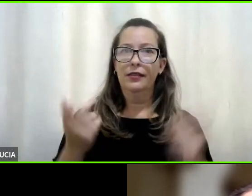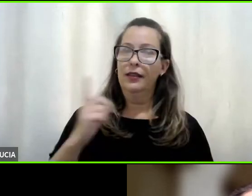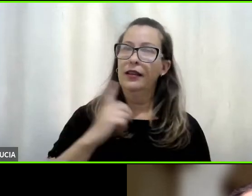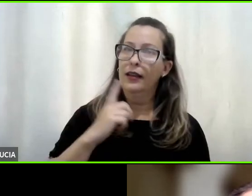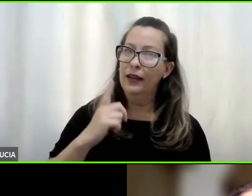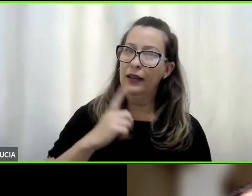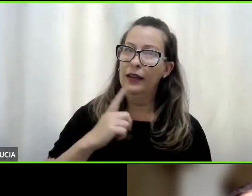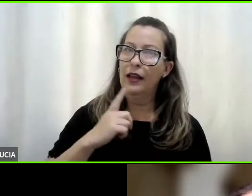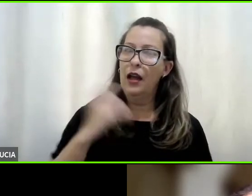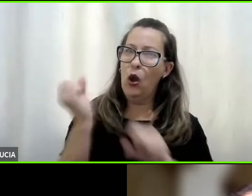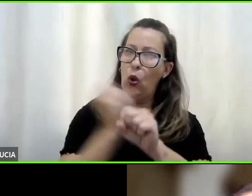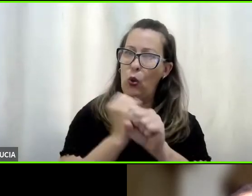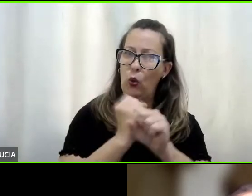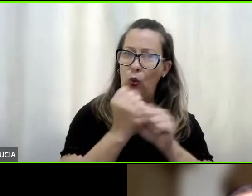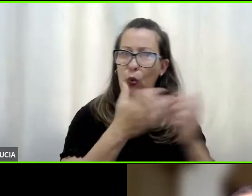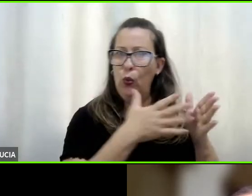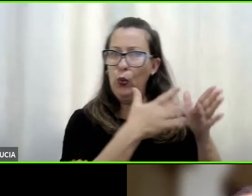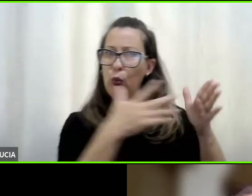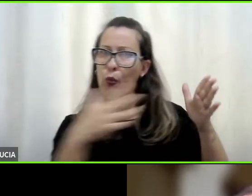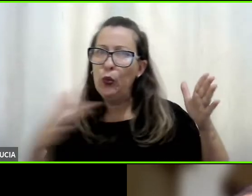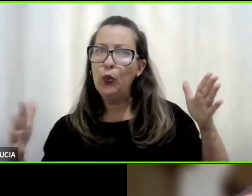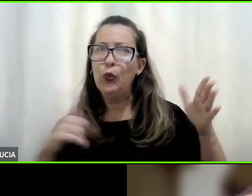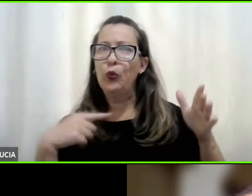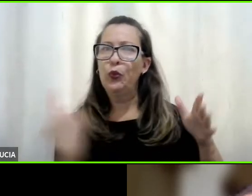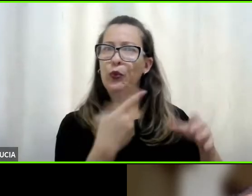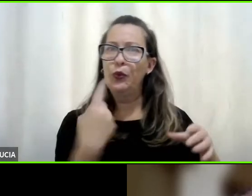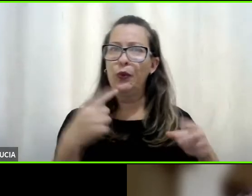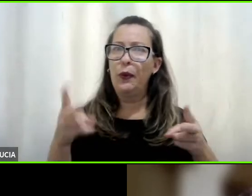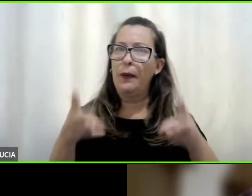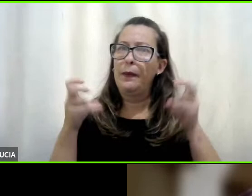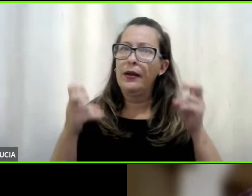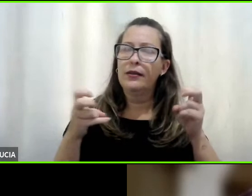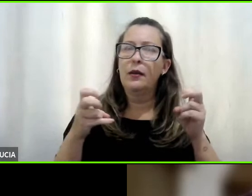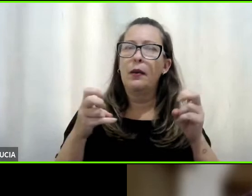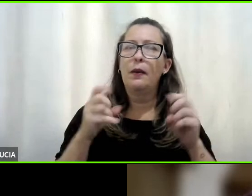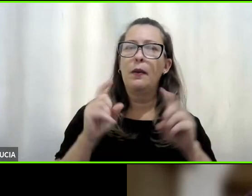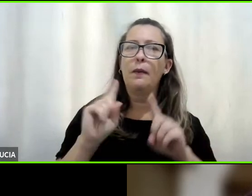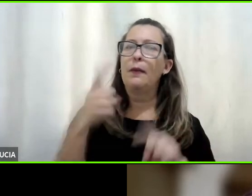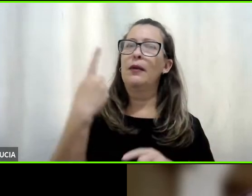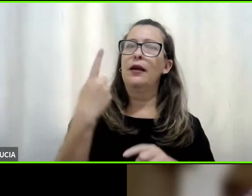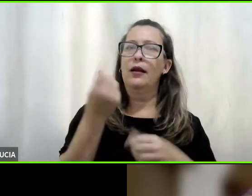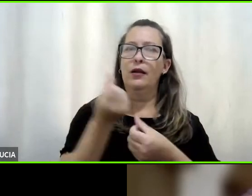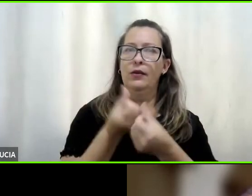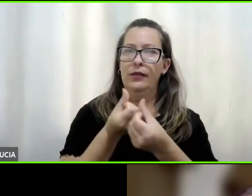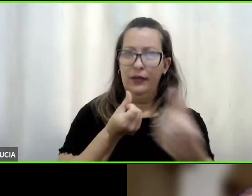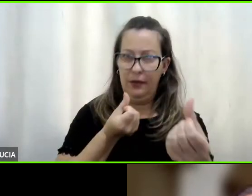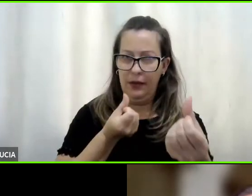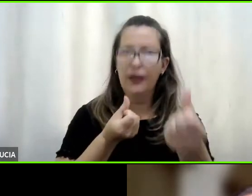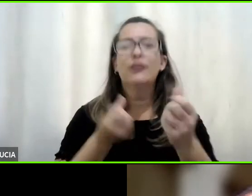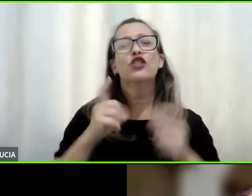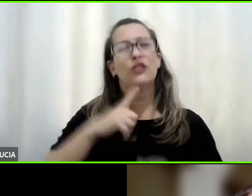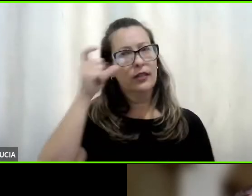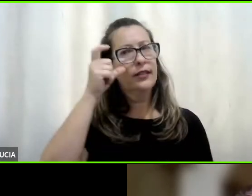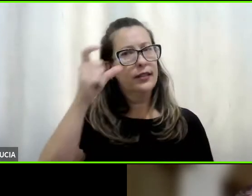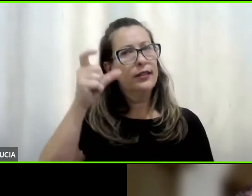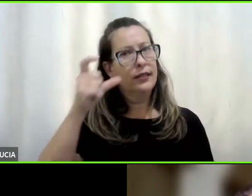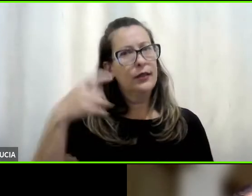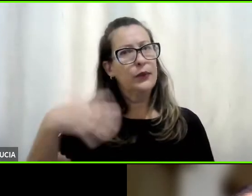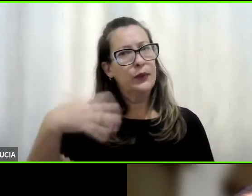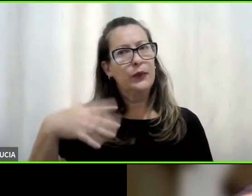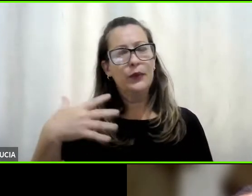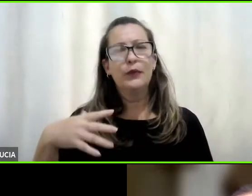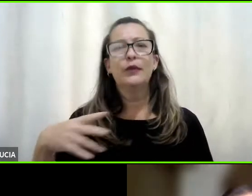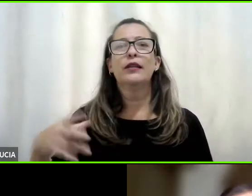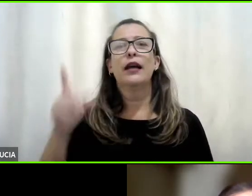desse ano, a gente percebeu, no primeiro semestre, um interesse muito grande nas vacinas,